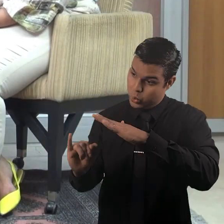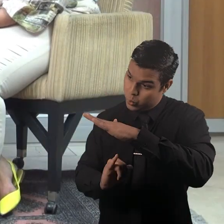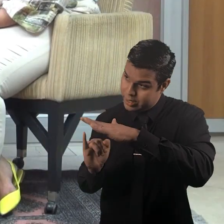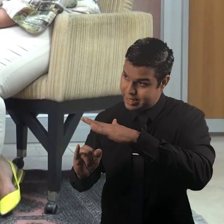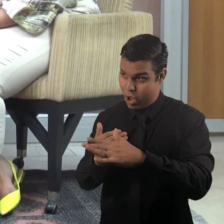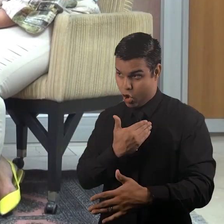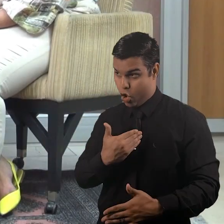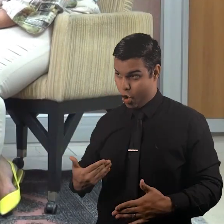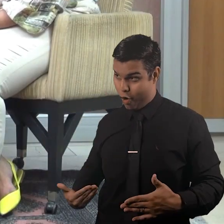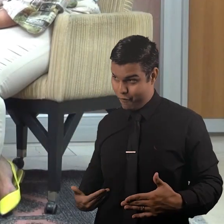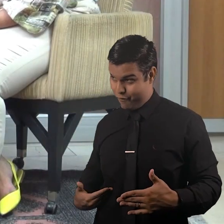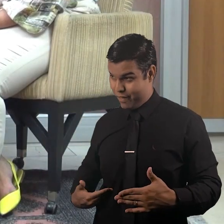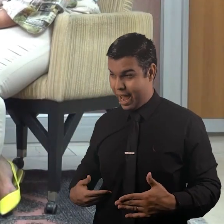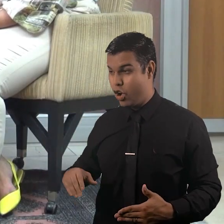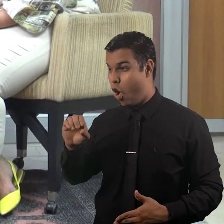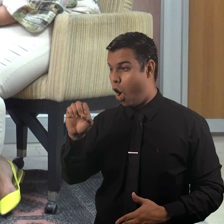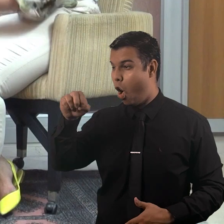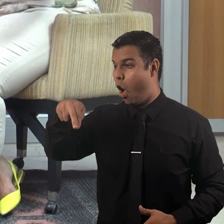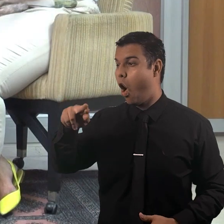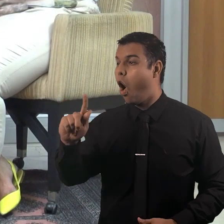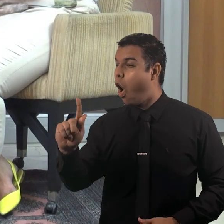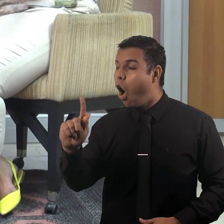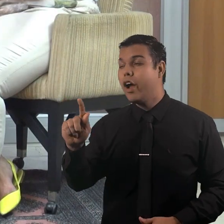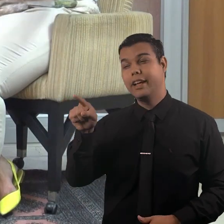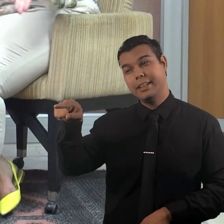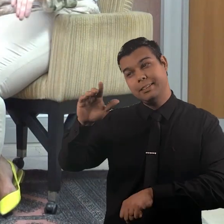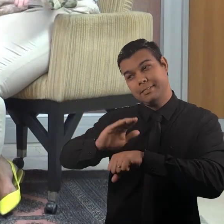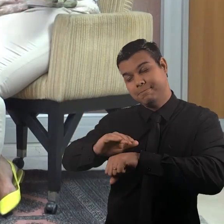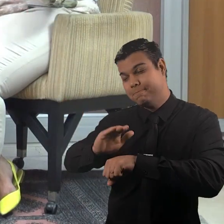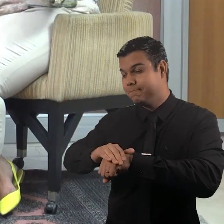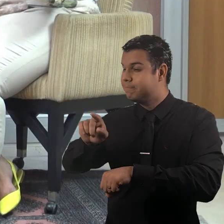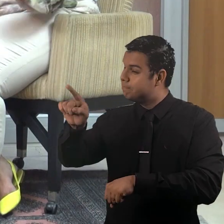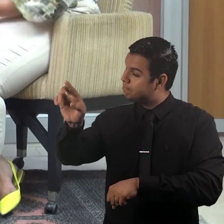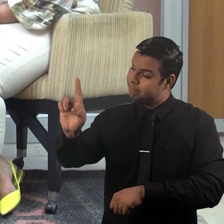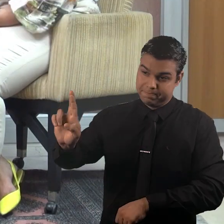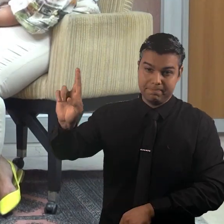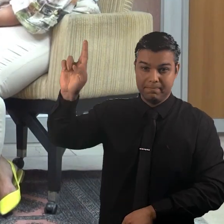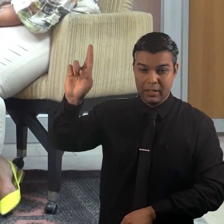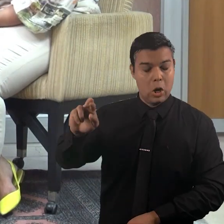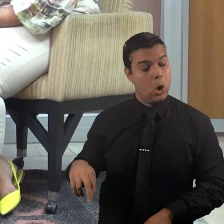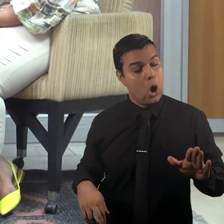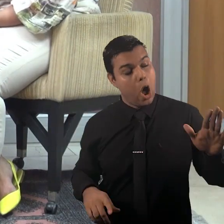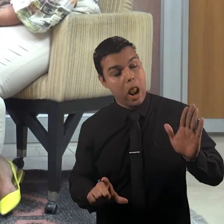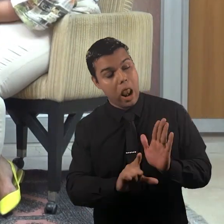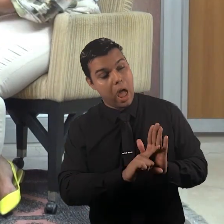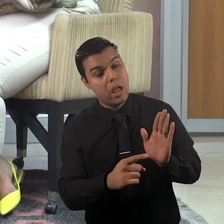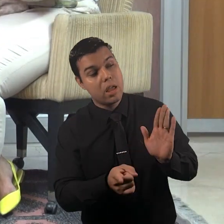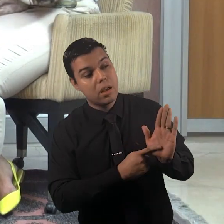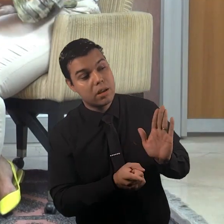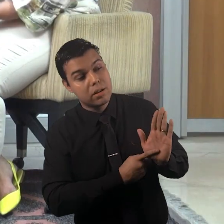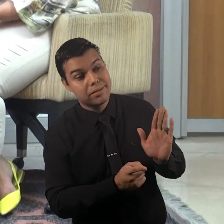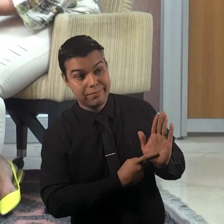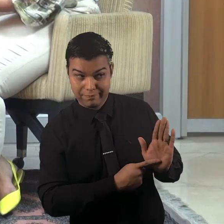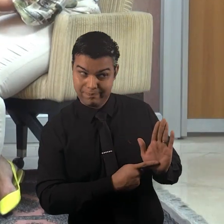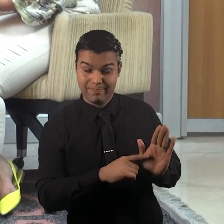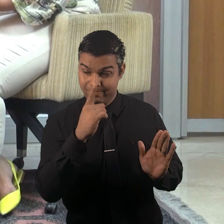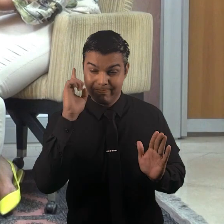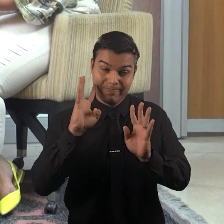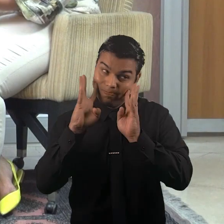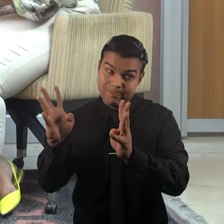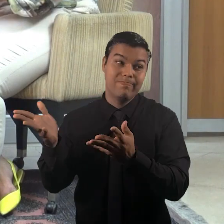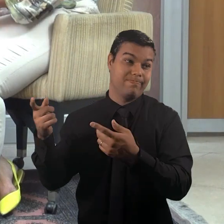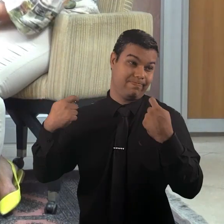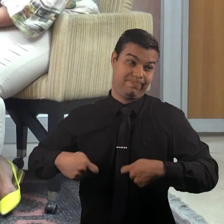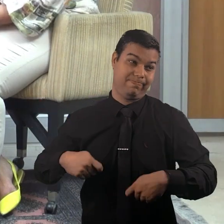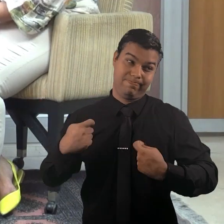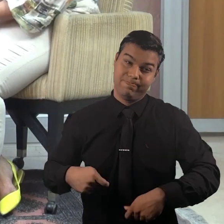não governamentais justamente para falar isso, espera aí, mas aquela lei está sendo cumprida, aquele paciente vai morrer na fila, aquelas pessoas precisam ser